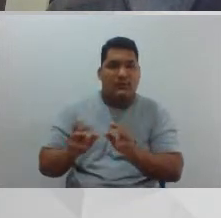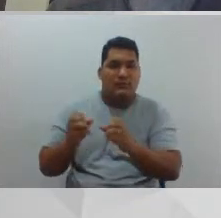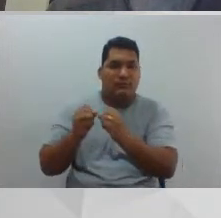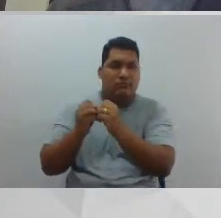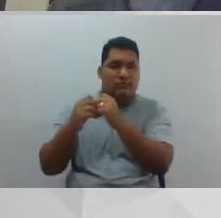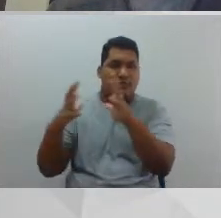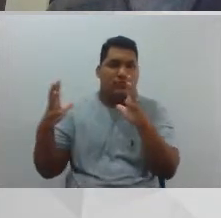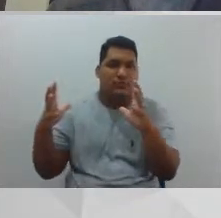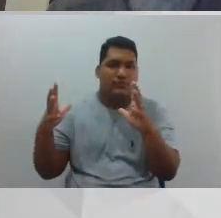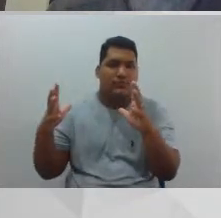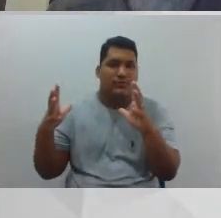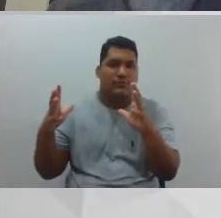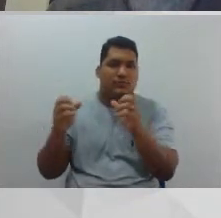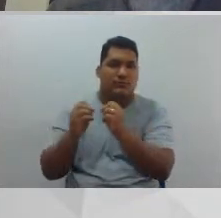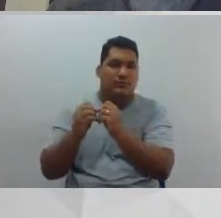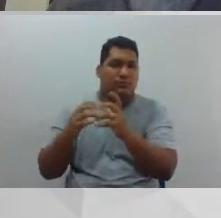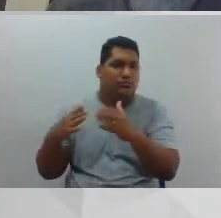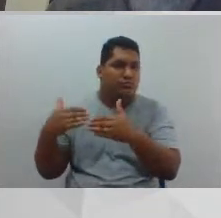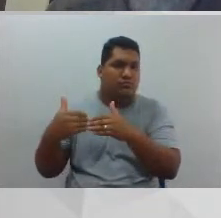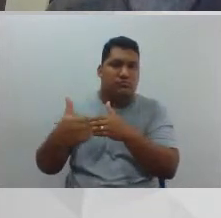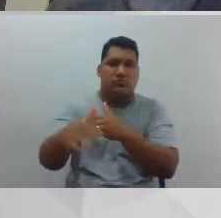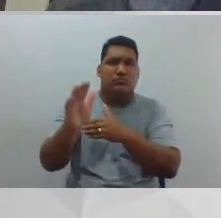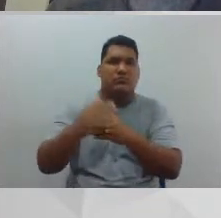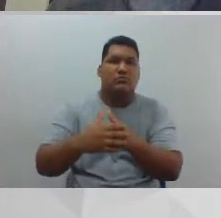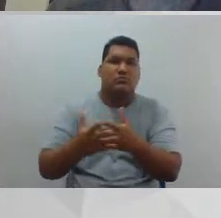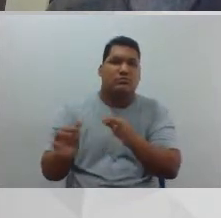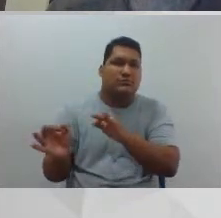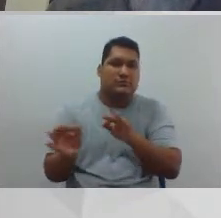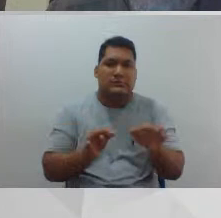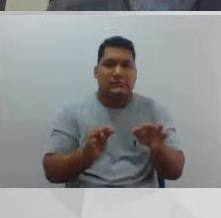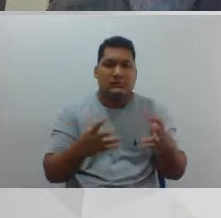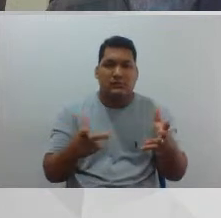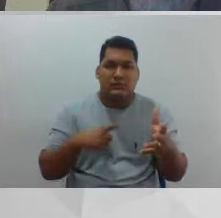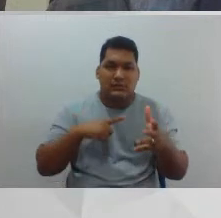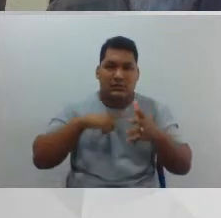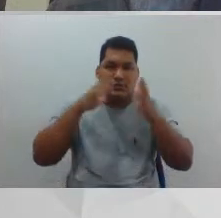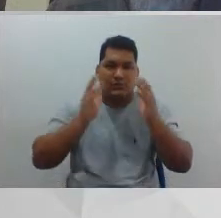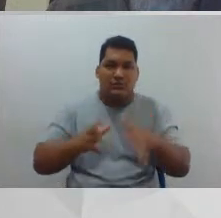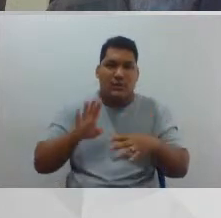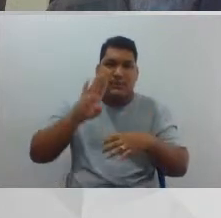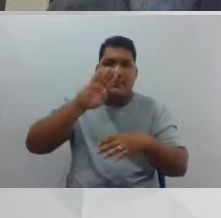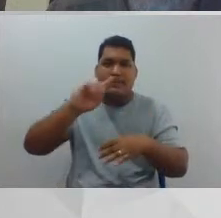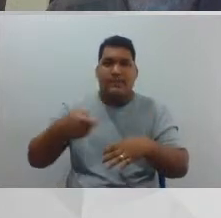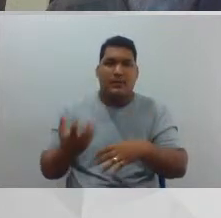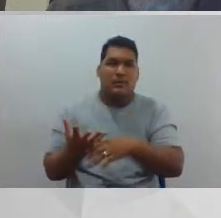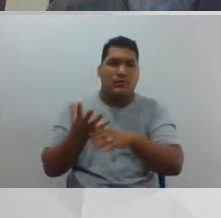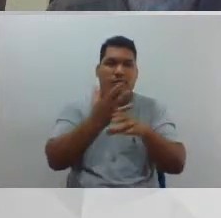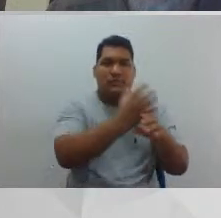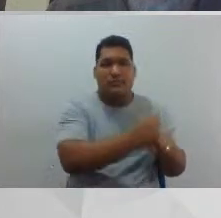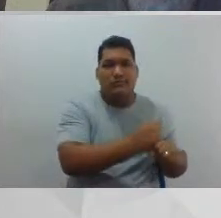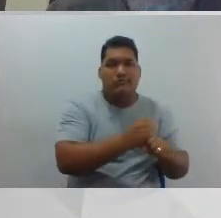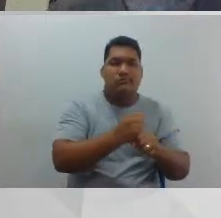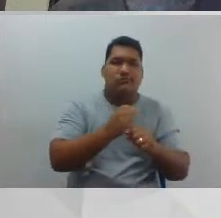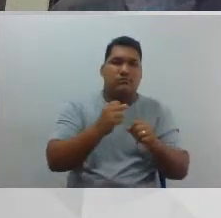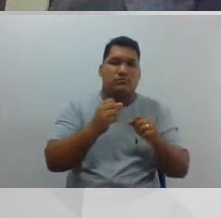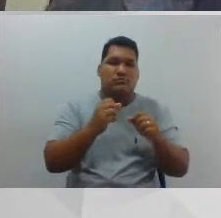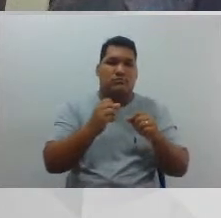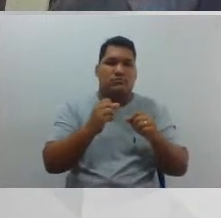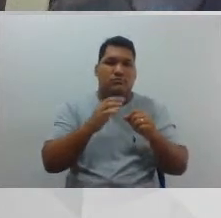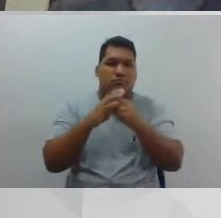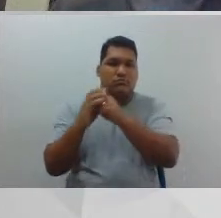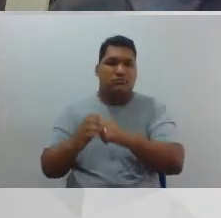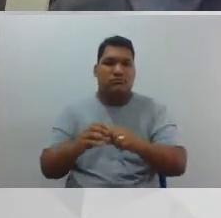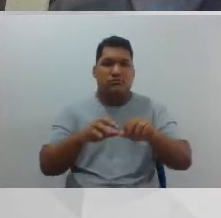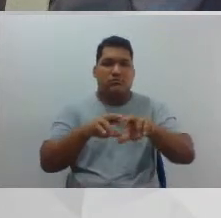exponencialmente. Então, eu já tenho milhões de pesos aqui para ajustar. Se aumentar mais ainda, chega a bilhões